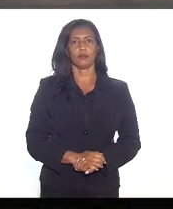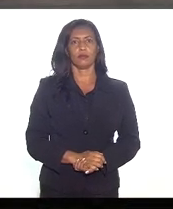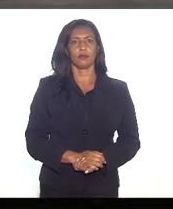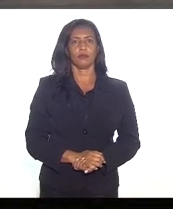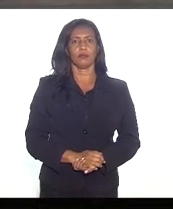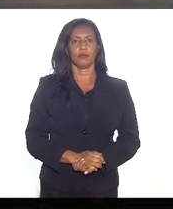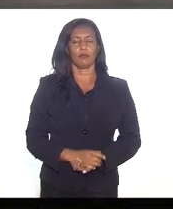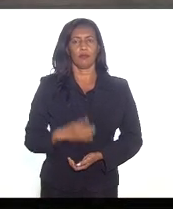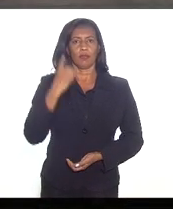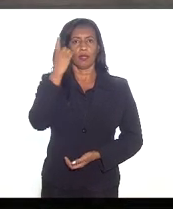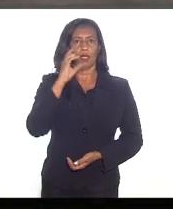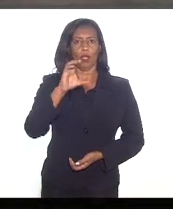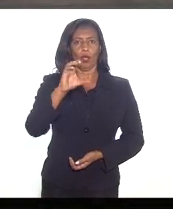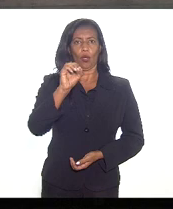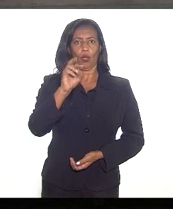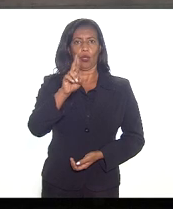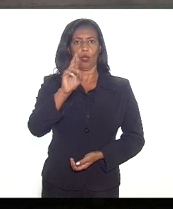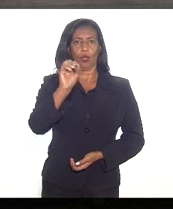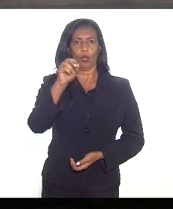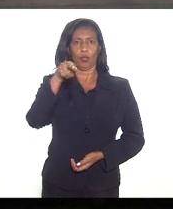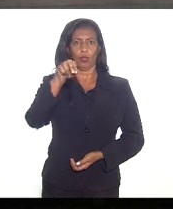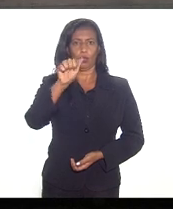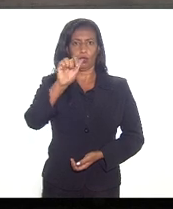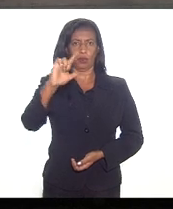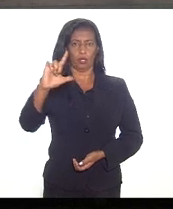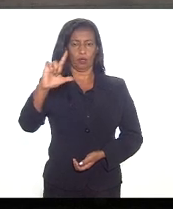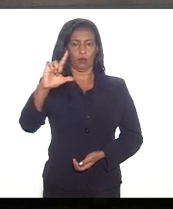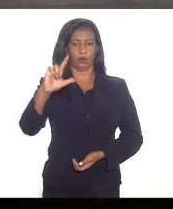Deputado Coronel Salema.